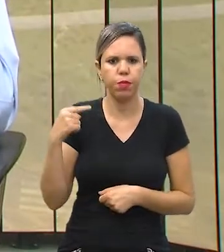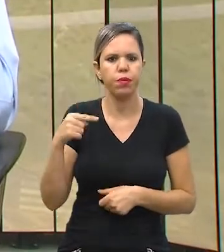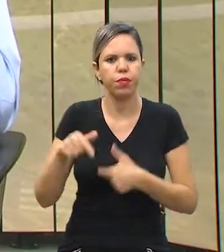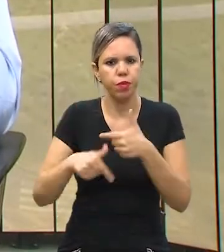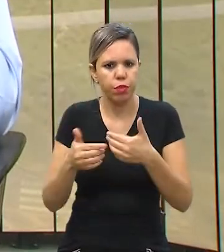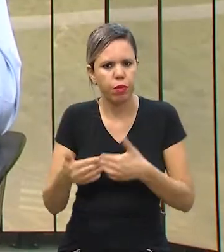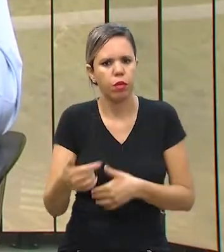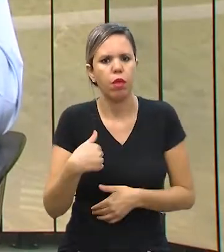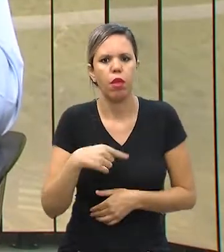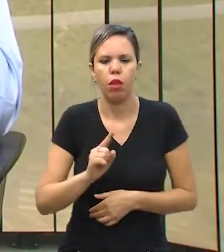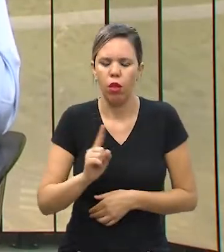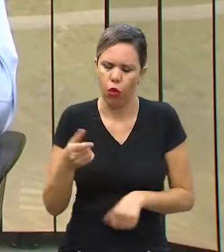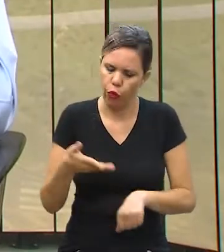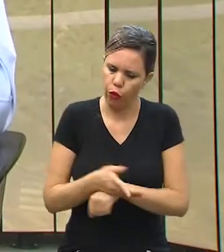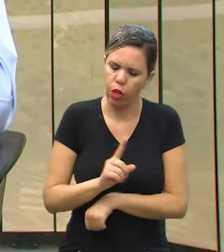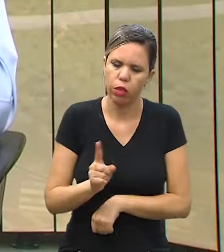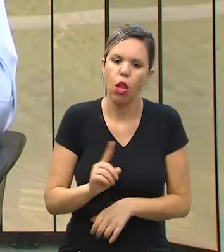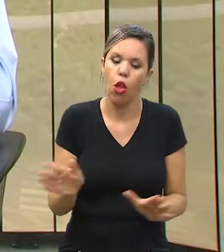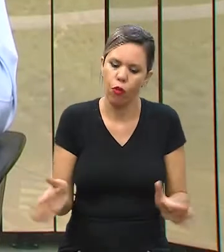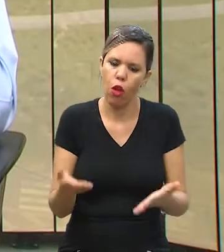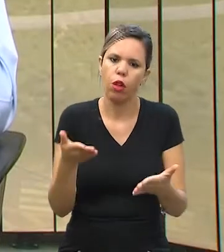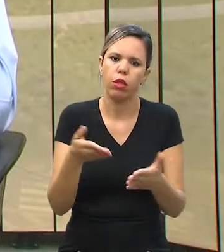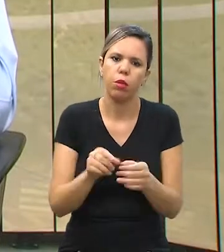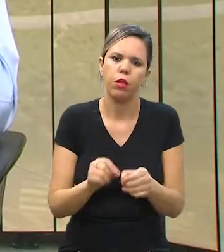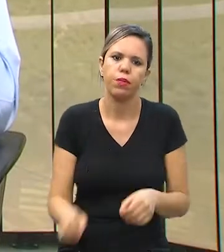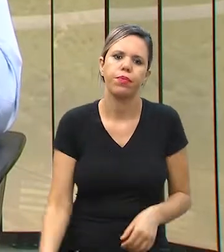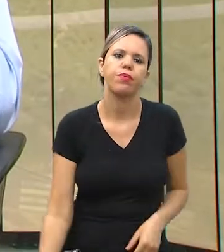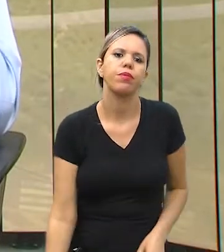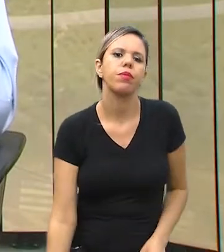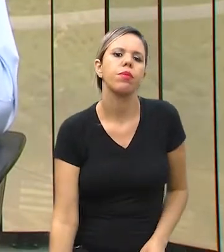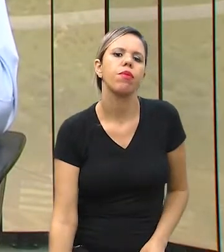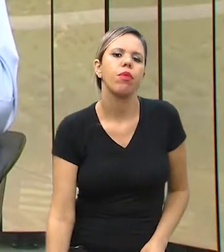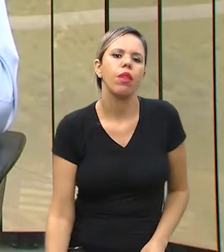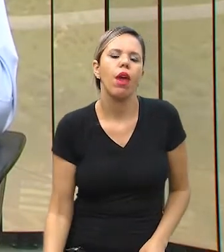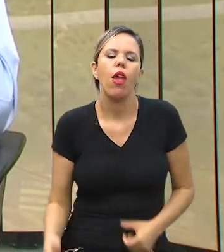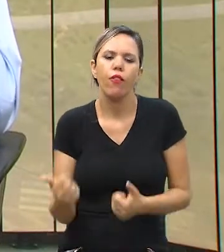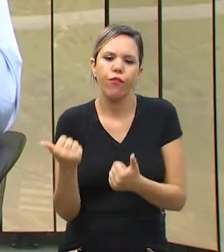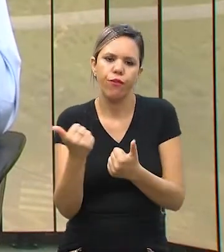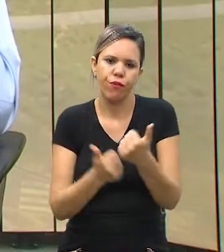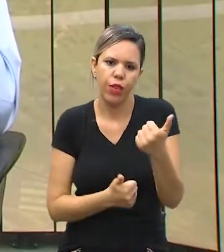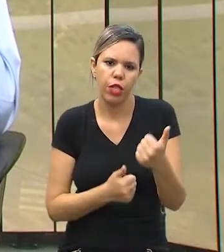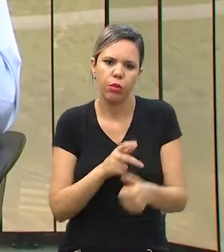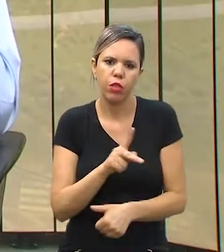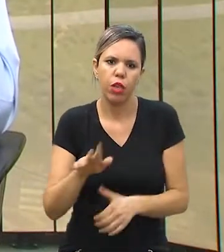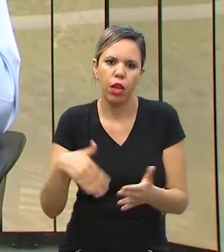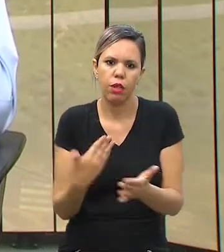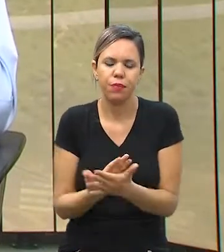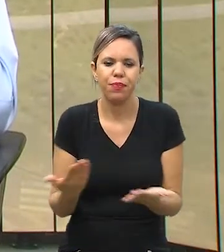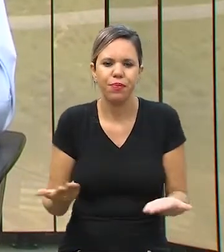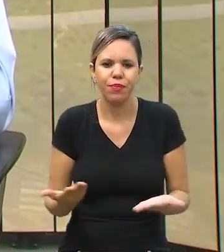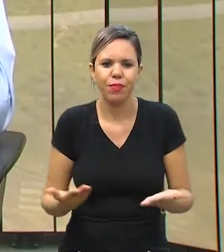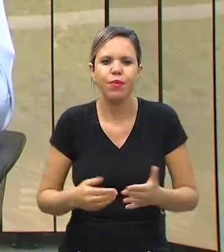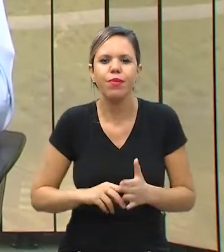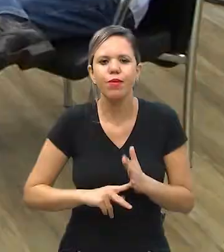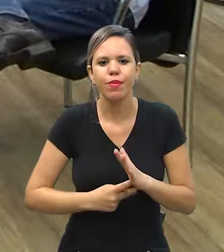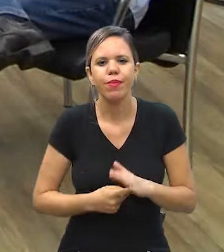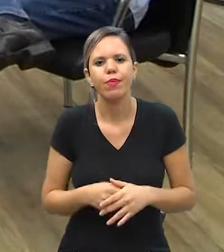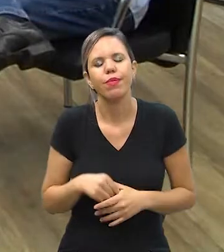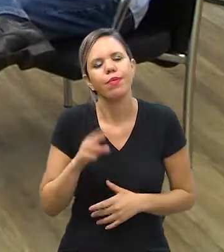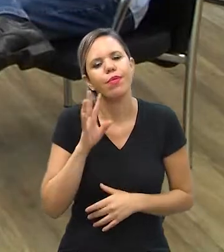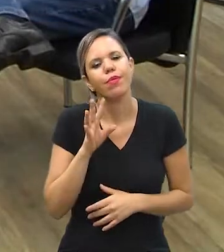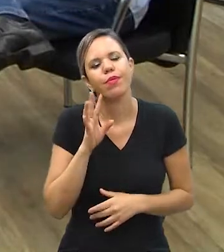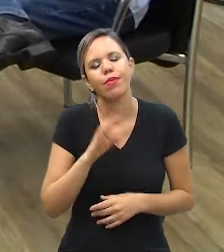presidente, falei, não, então eu vou entrar para colaborar, entendeu? Entrei como vice-presidente e lá estou até hoje. Que